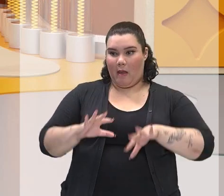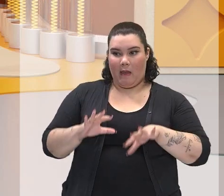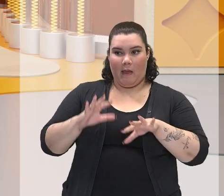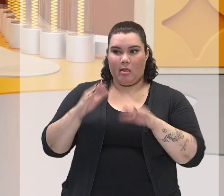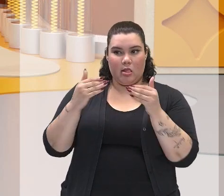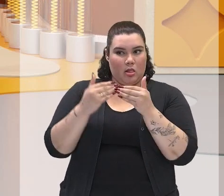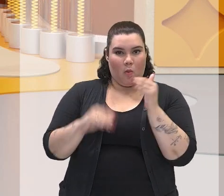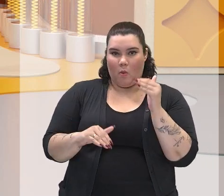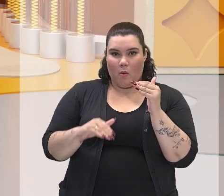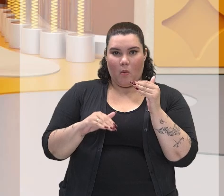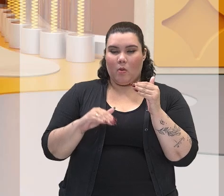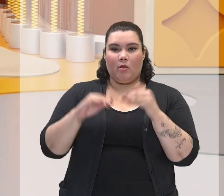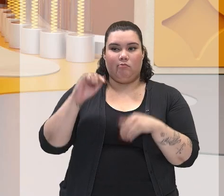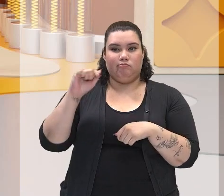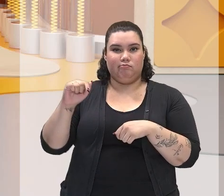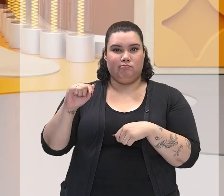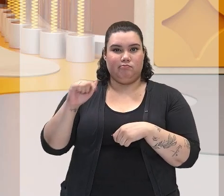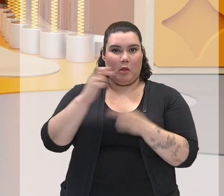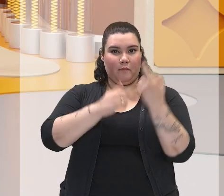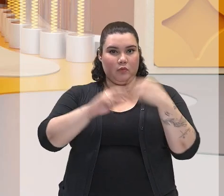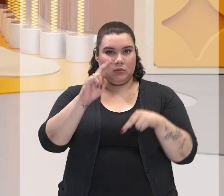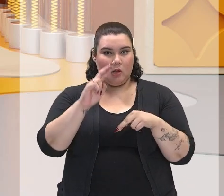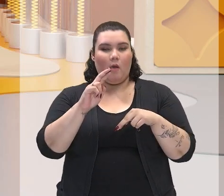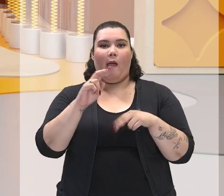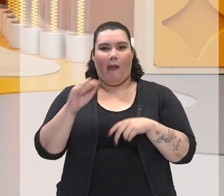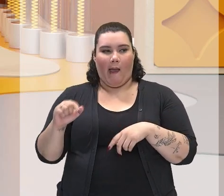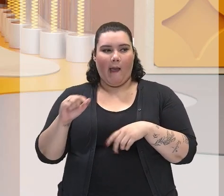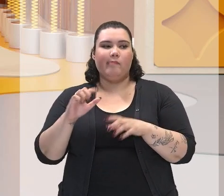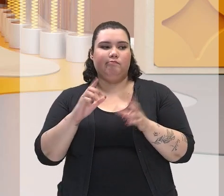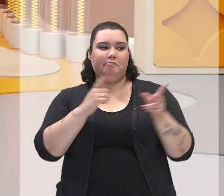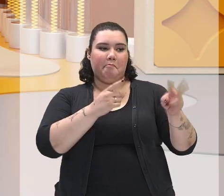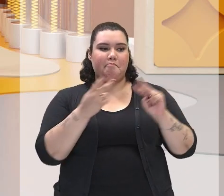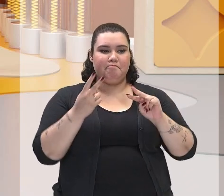acusados disso, seriam presos e também poderiam ser